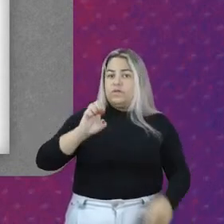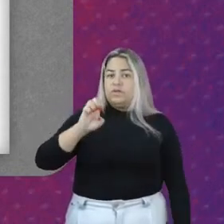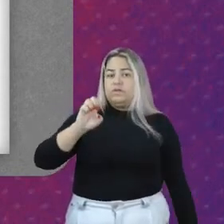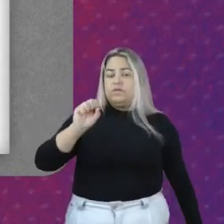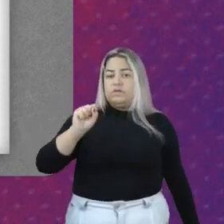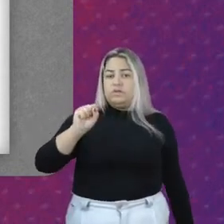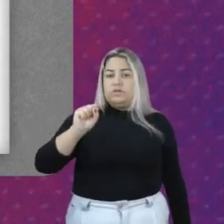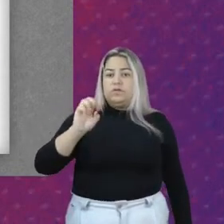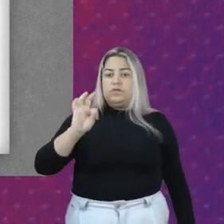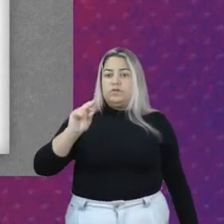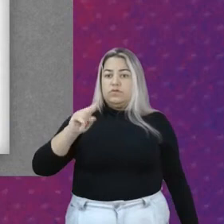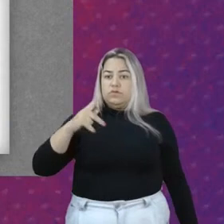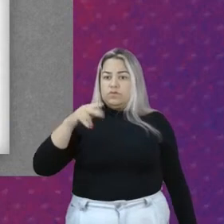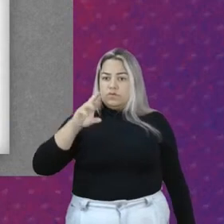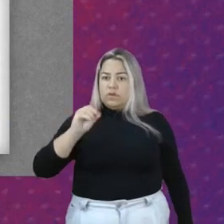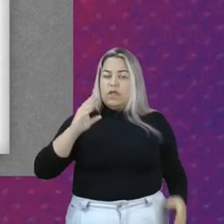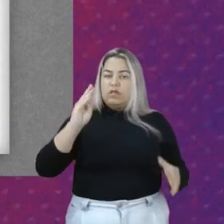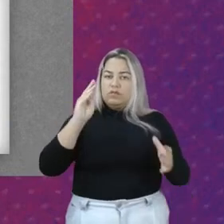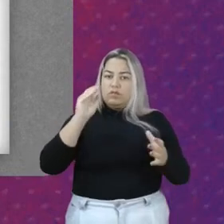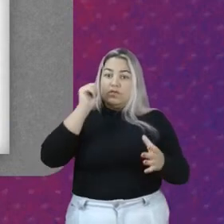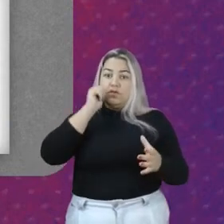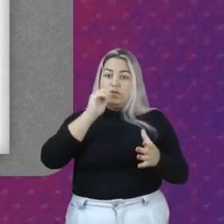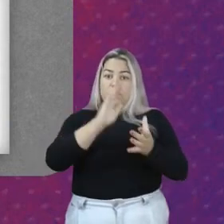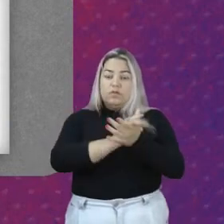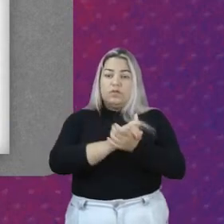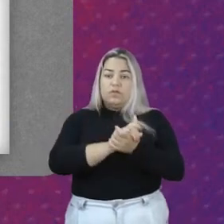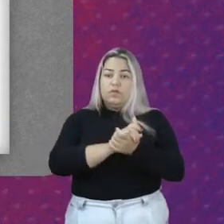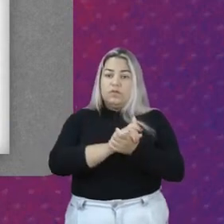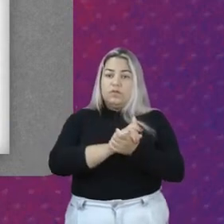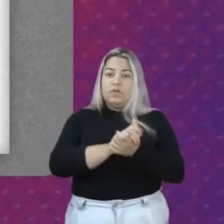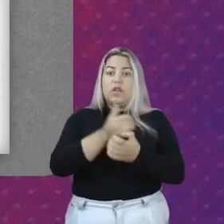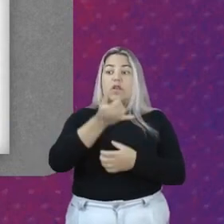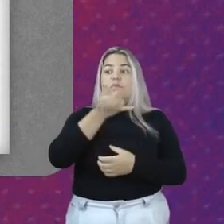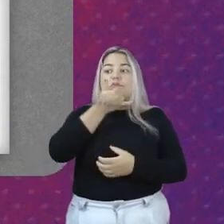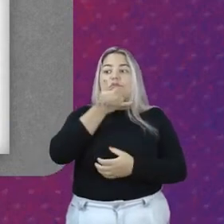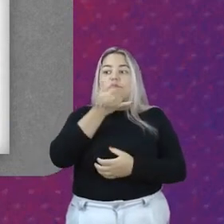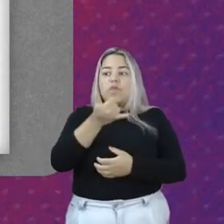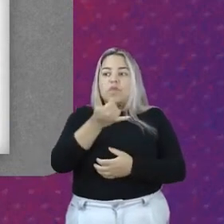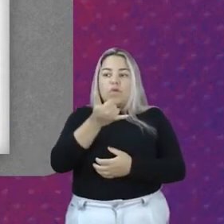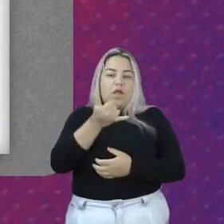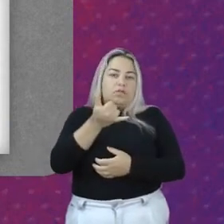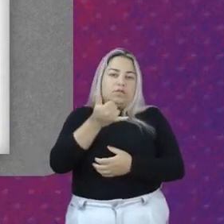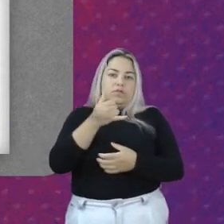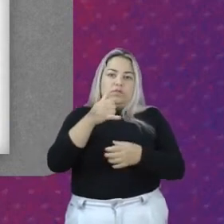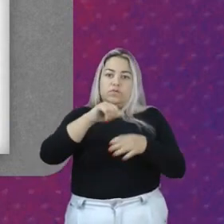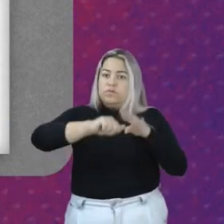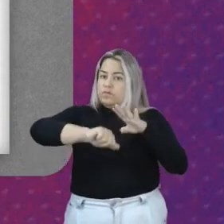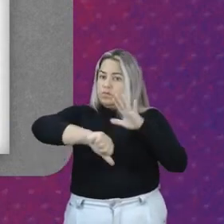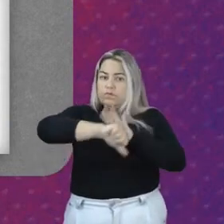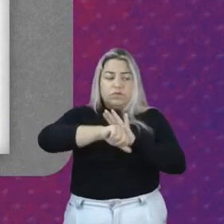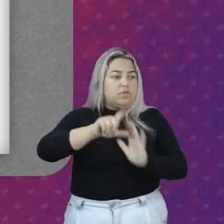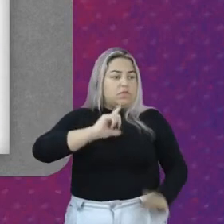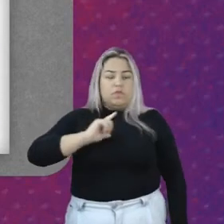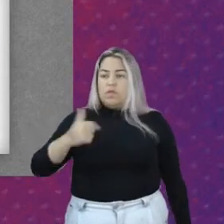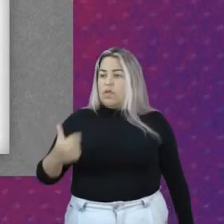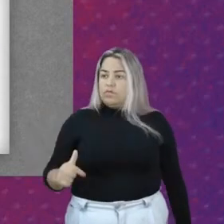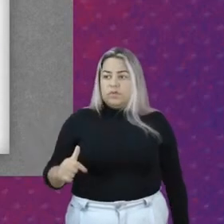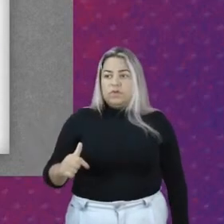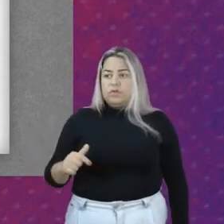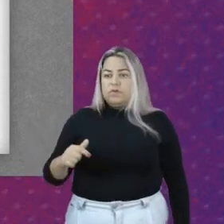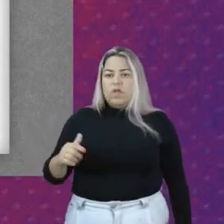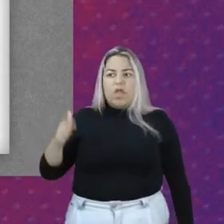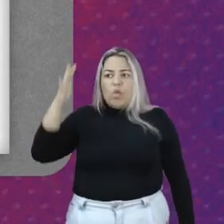casar lá na frente, os estupradores eram perdoados do seu crime. Hoje não tem mais essa relação. É